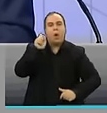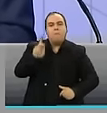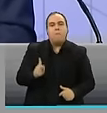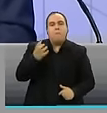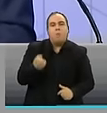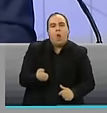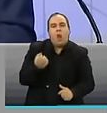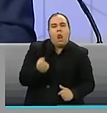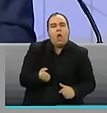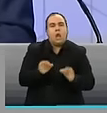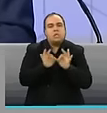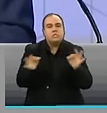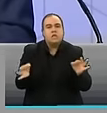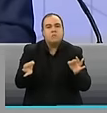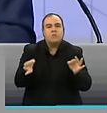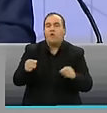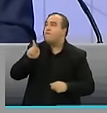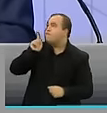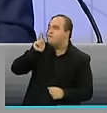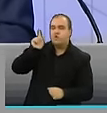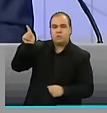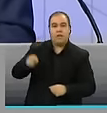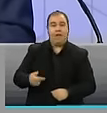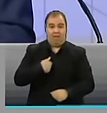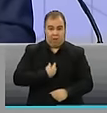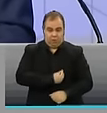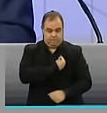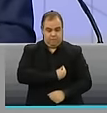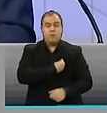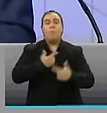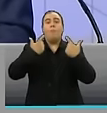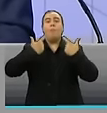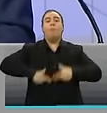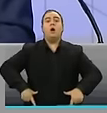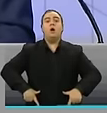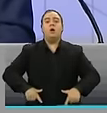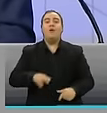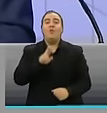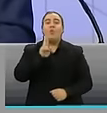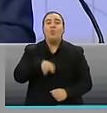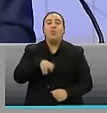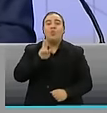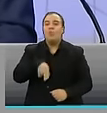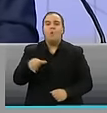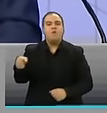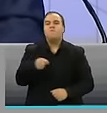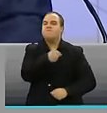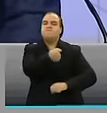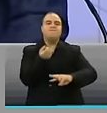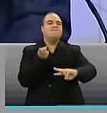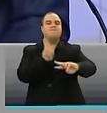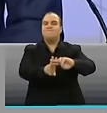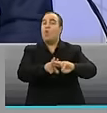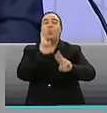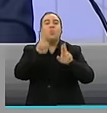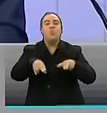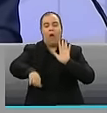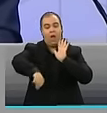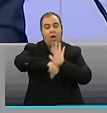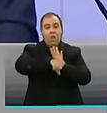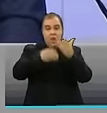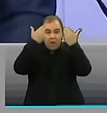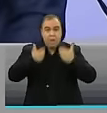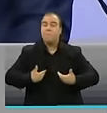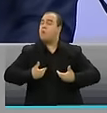humildes, foi você. Eu tenho uma vida limpa. Eu nunca tive sequer um indiciamento, nunca tive uma